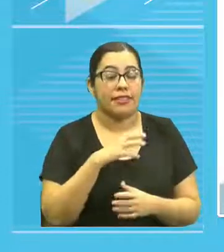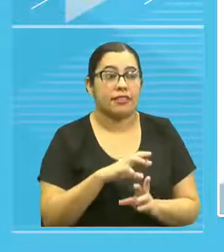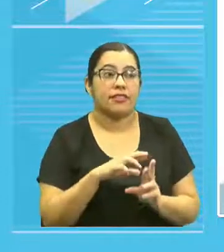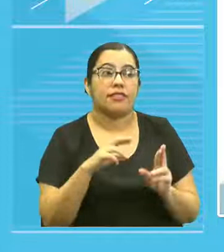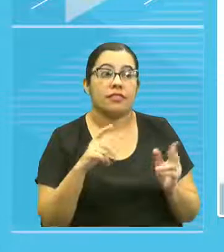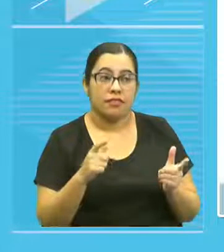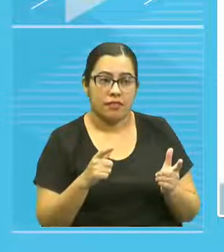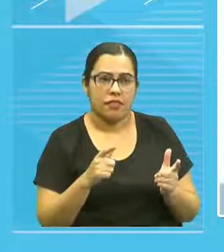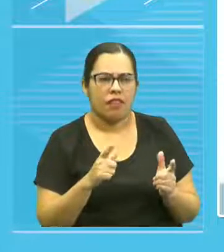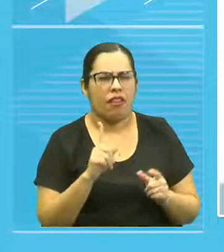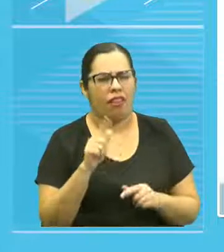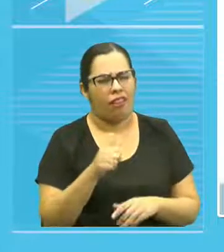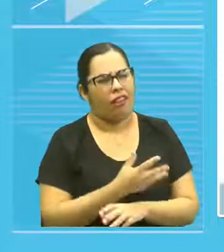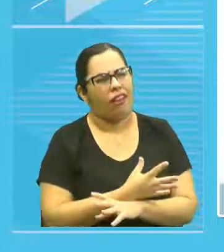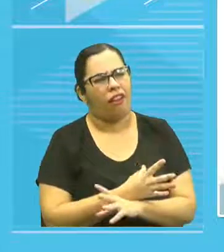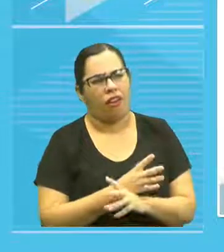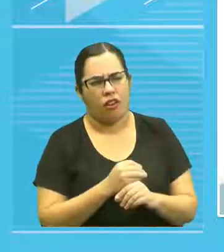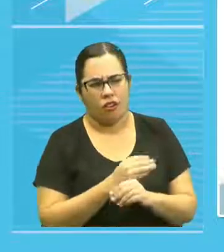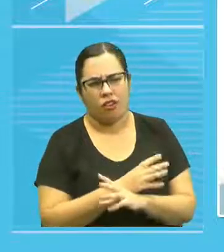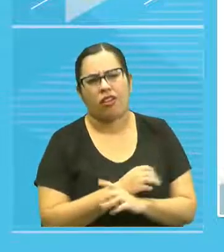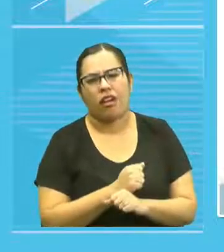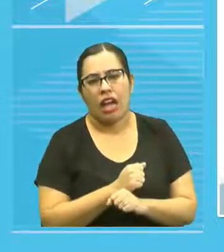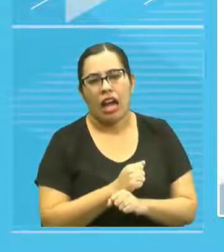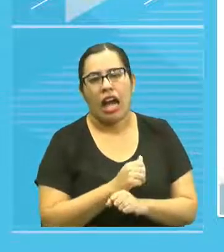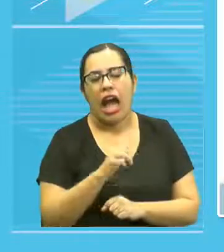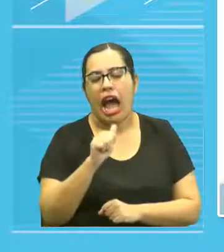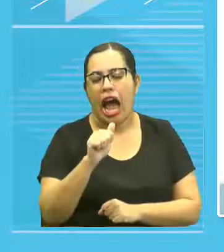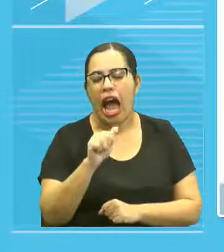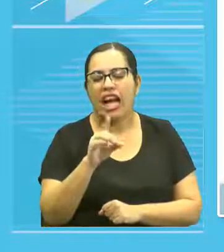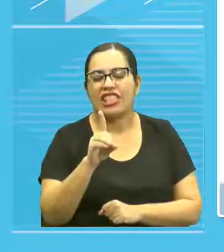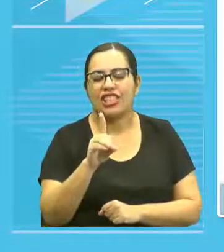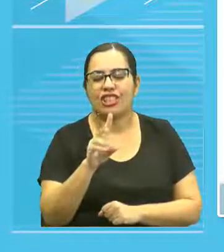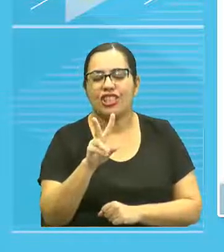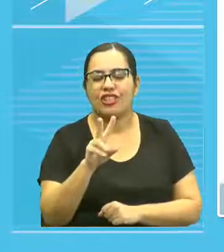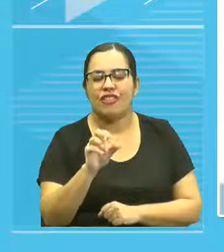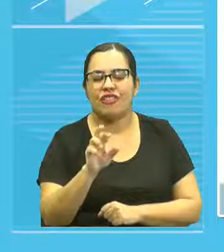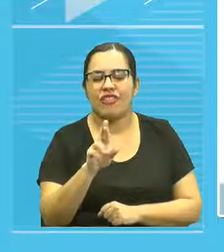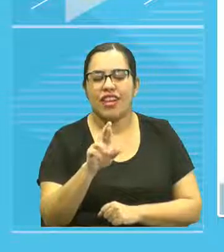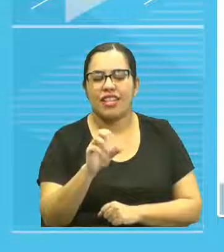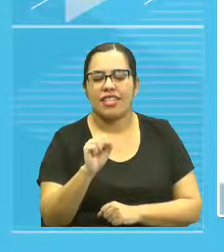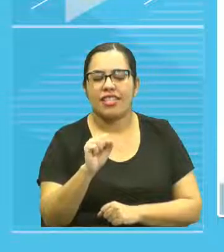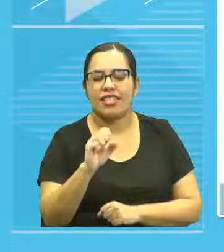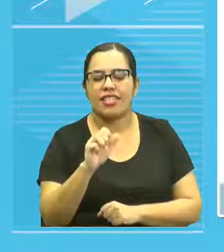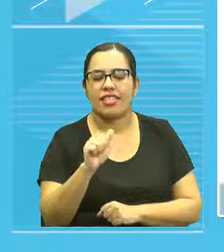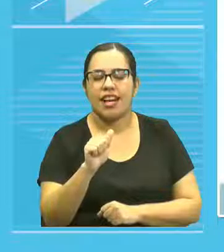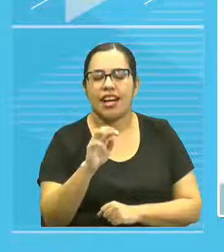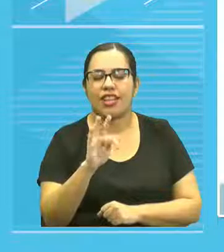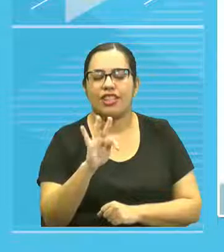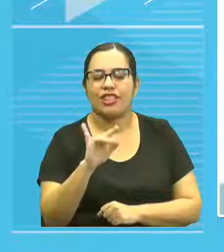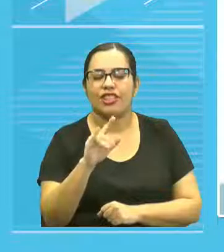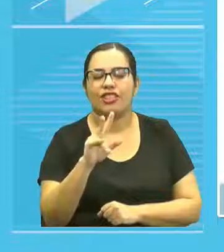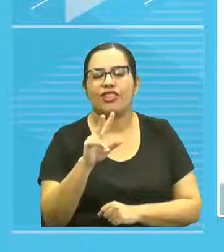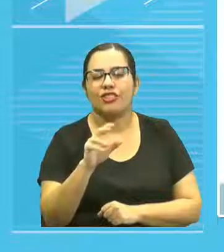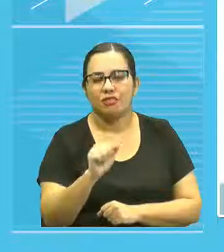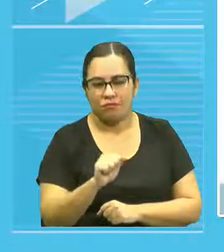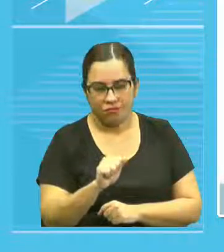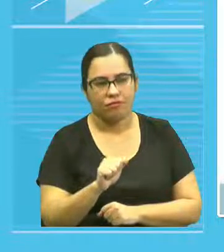aqui me cara é uma conjunção adversativa só que é uma advérbio de intensidade